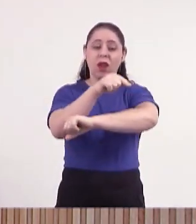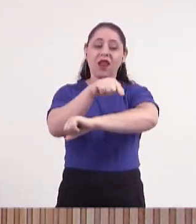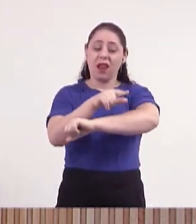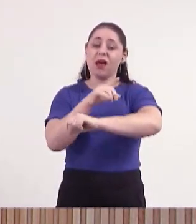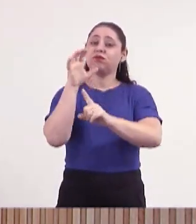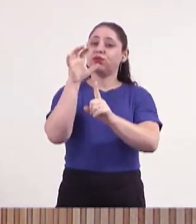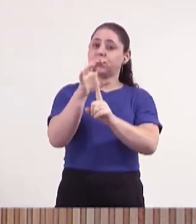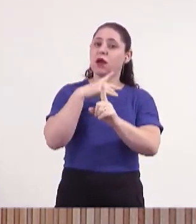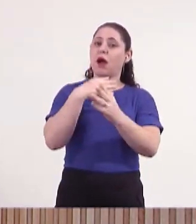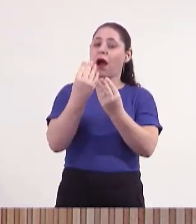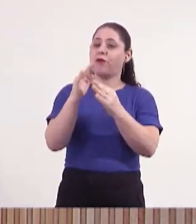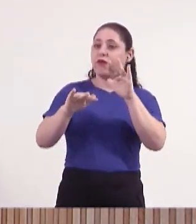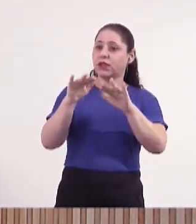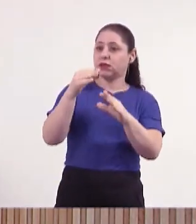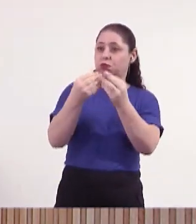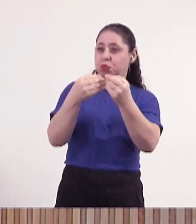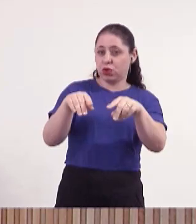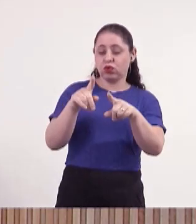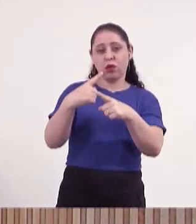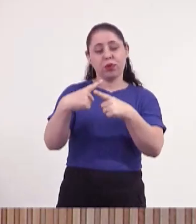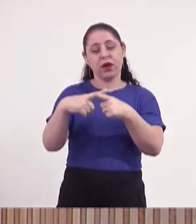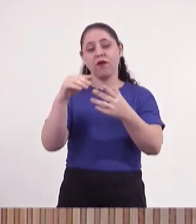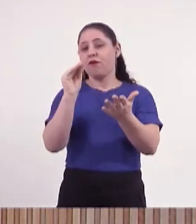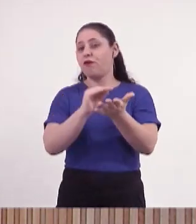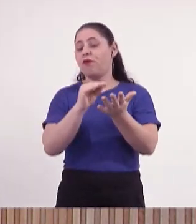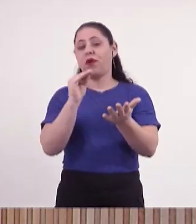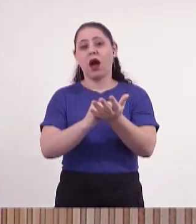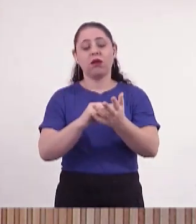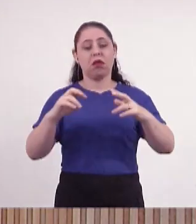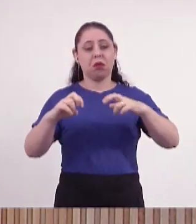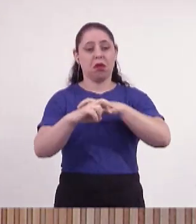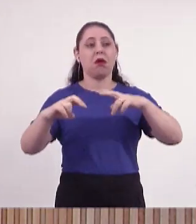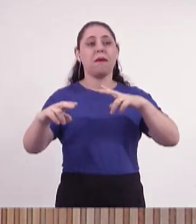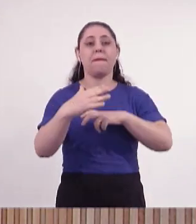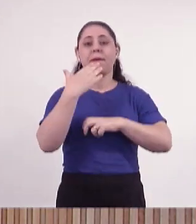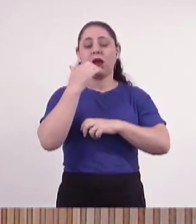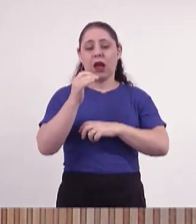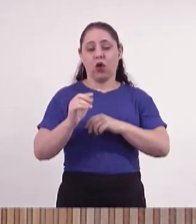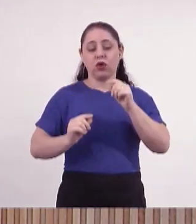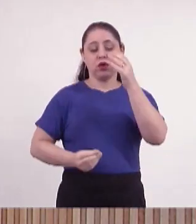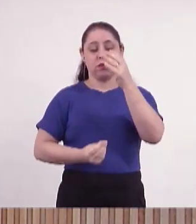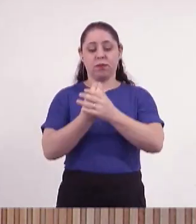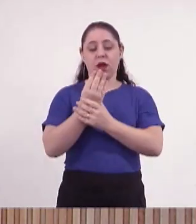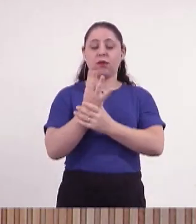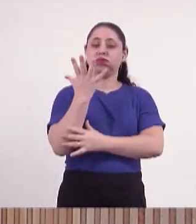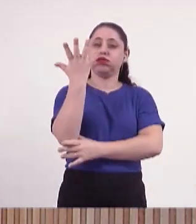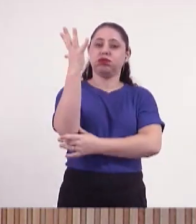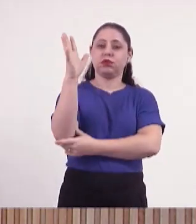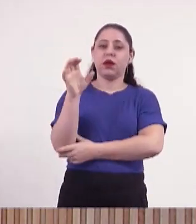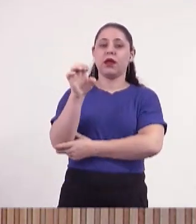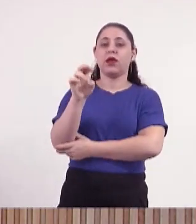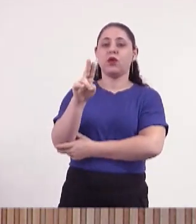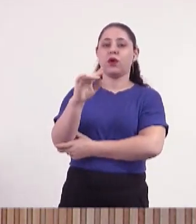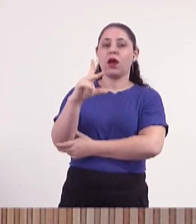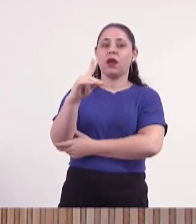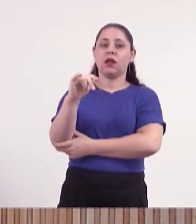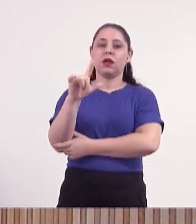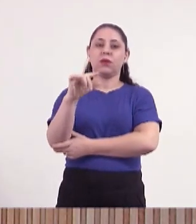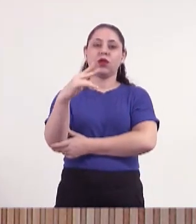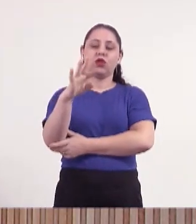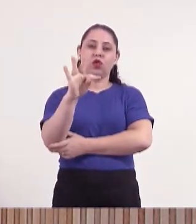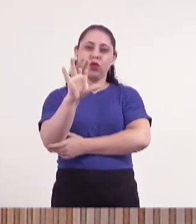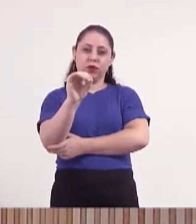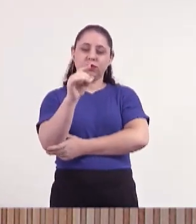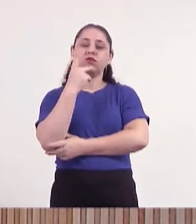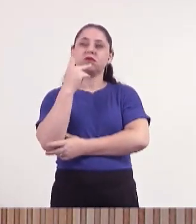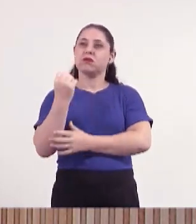são impactados pela produção de celulose, pelas plantações de eucalipto aqui no nosso estado. Tem aumentado e muito o fluxo